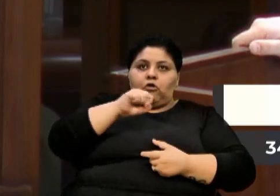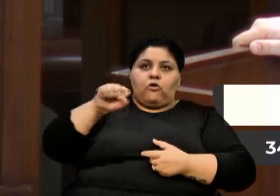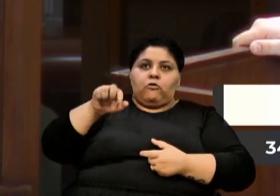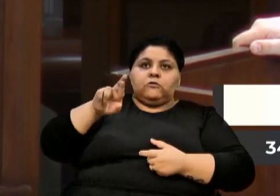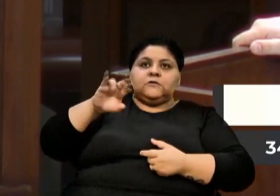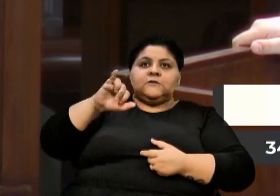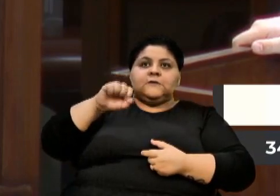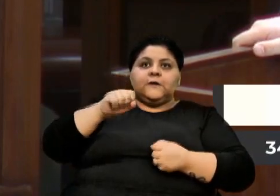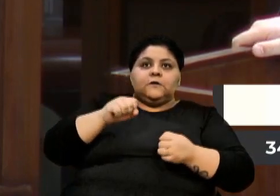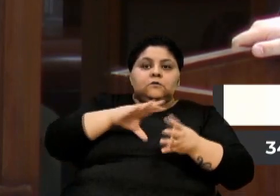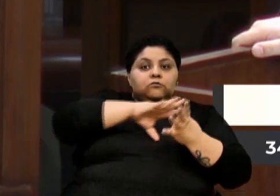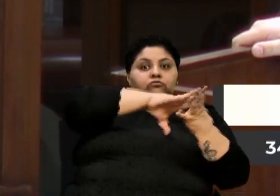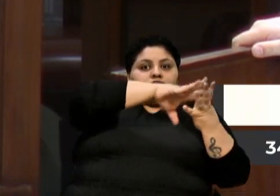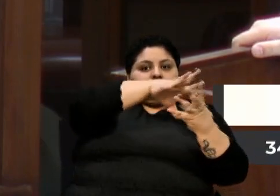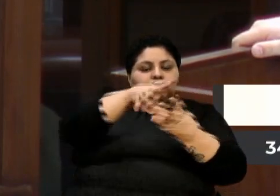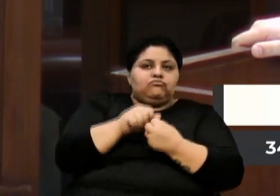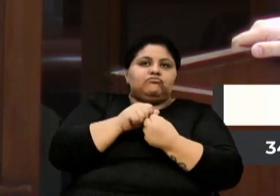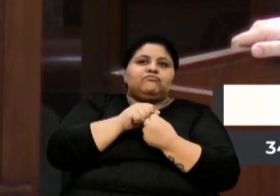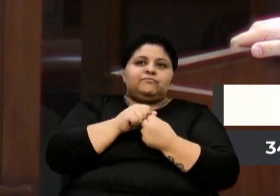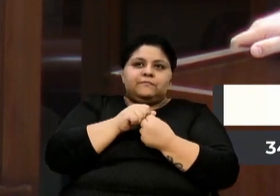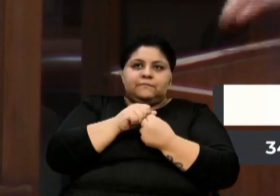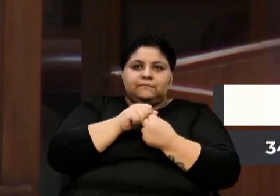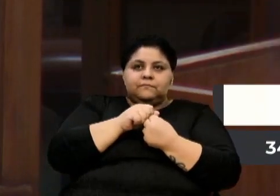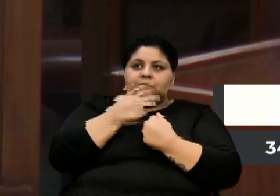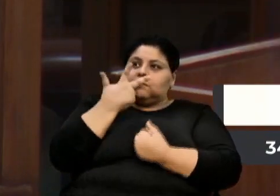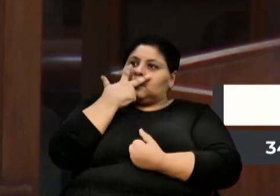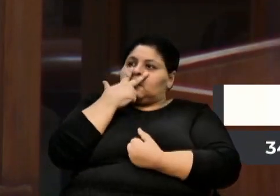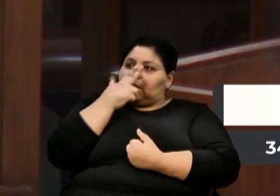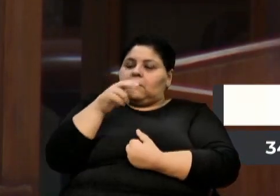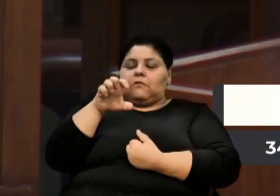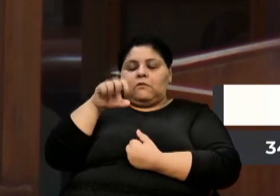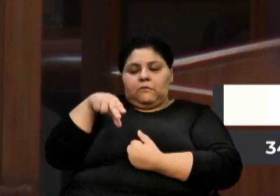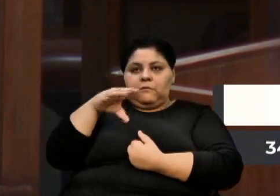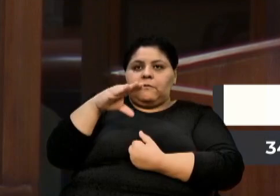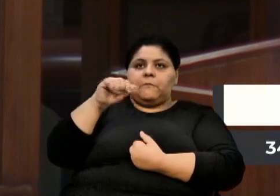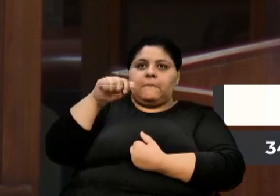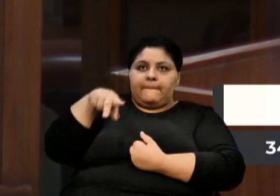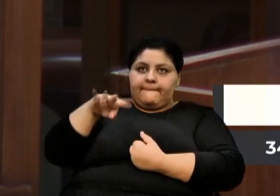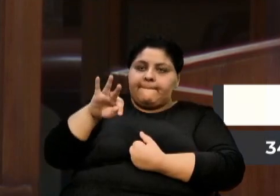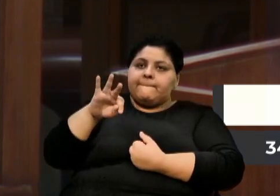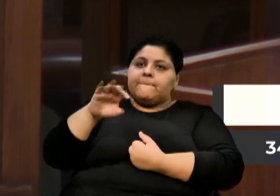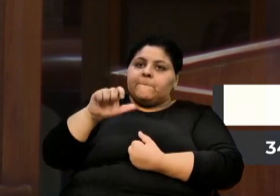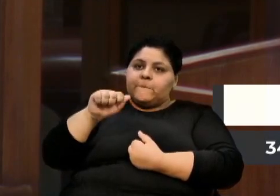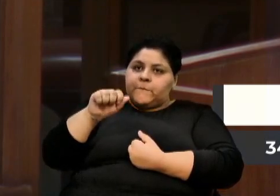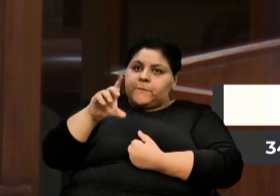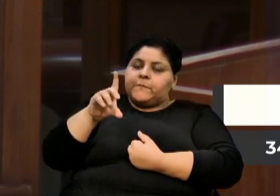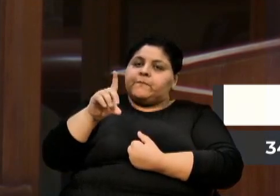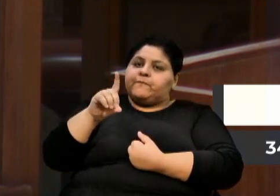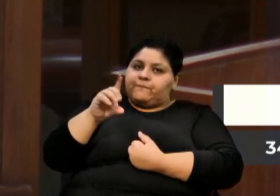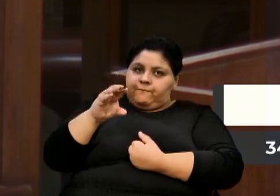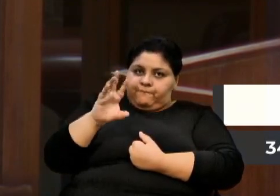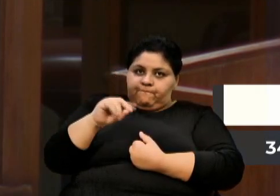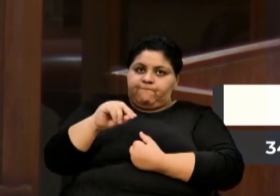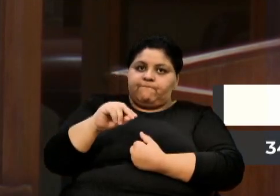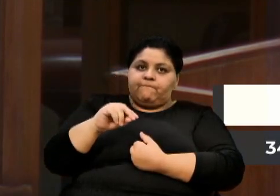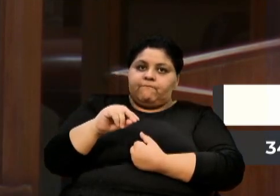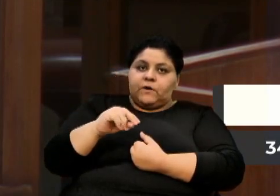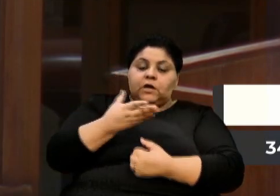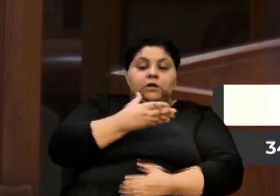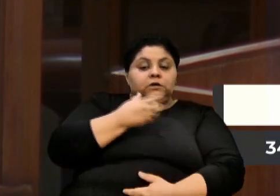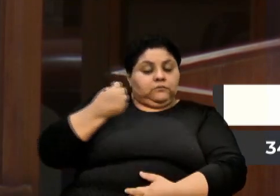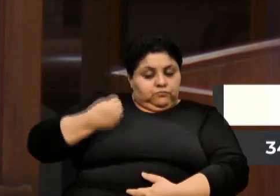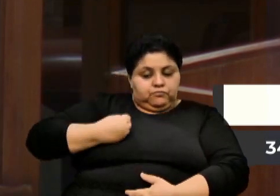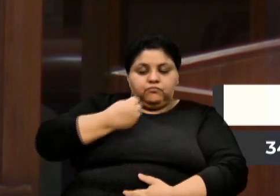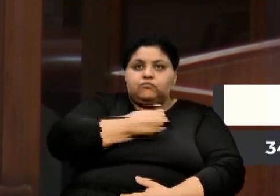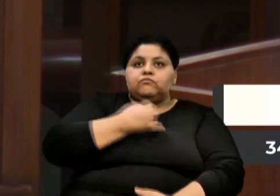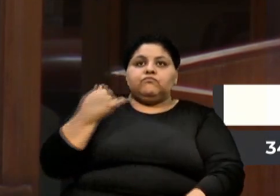que Encantado vem tendo com o Cristo Protetor. Então, são números bem